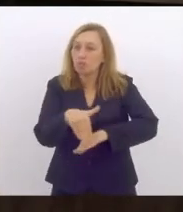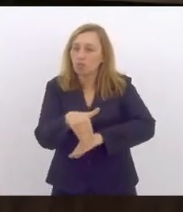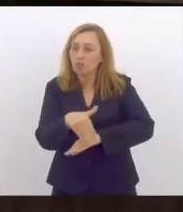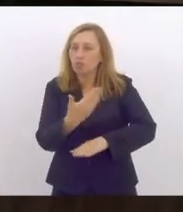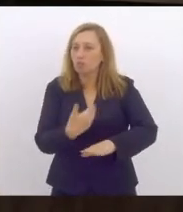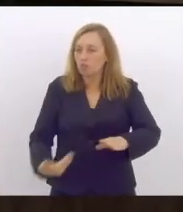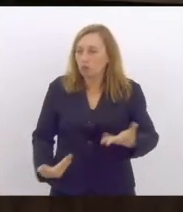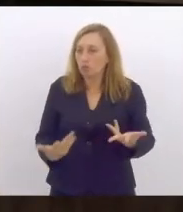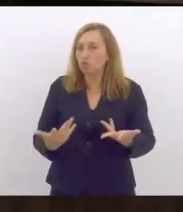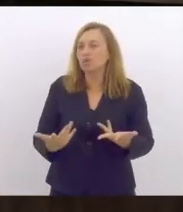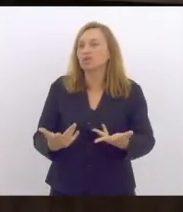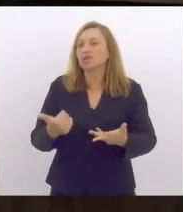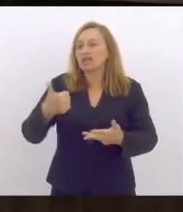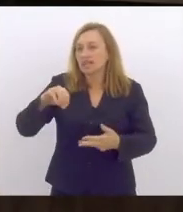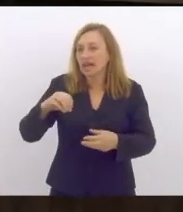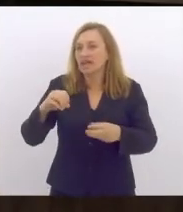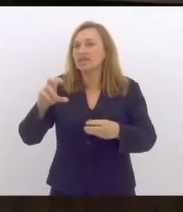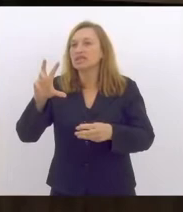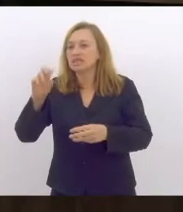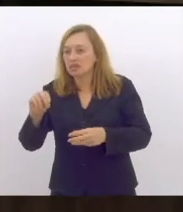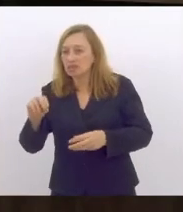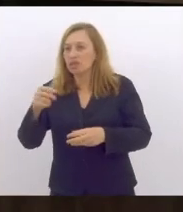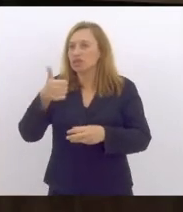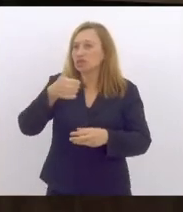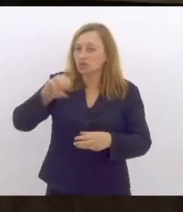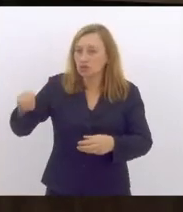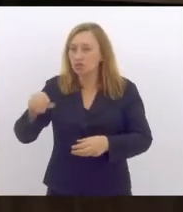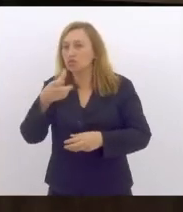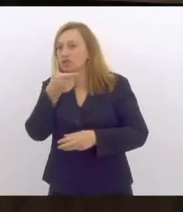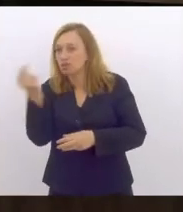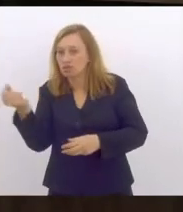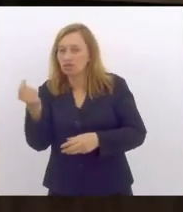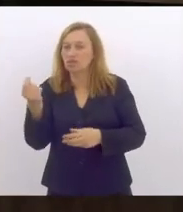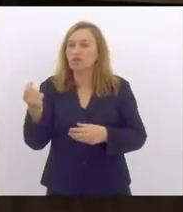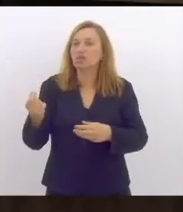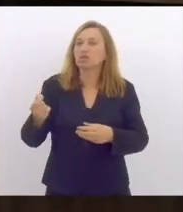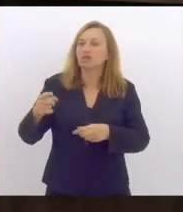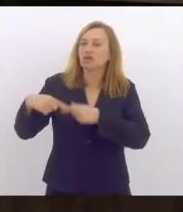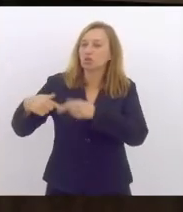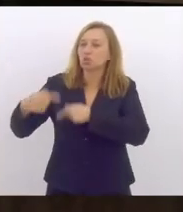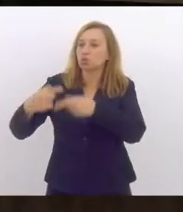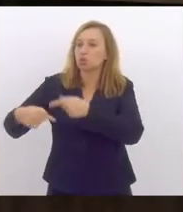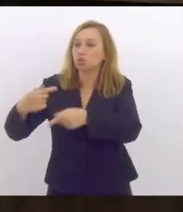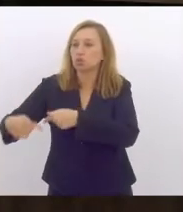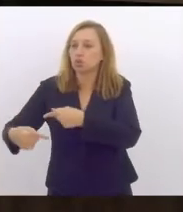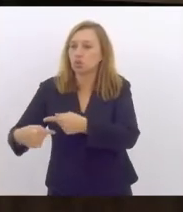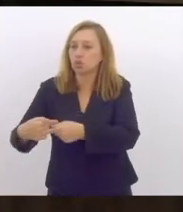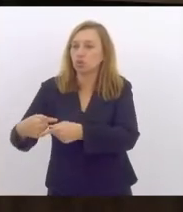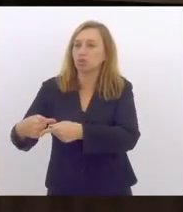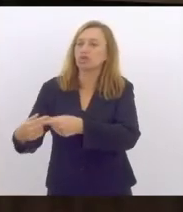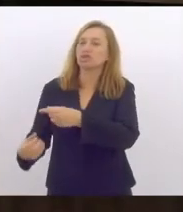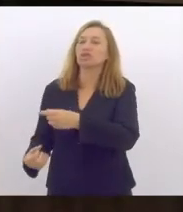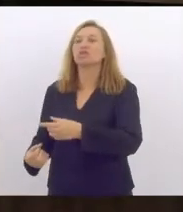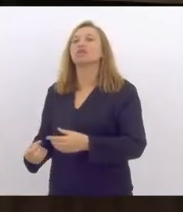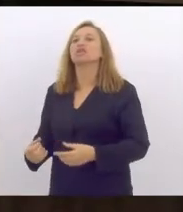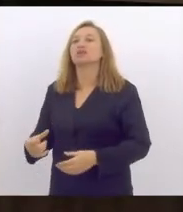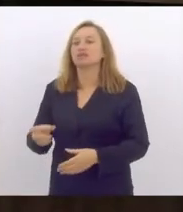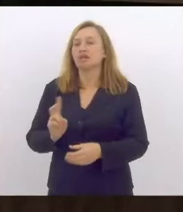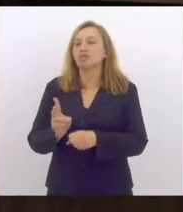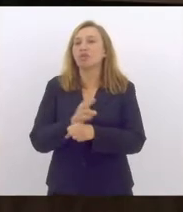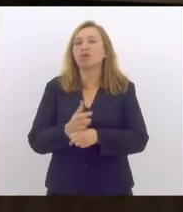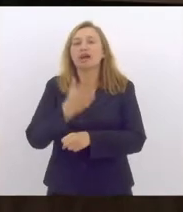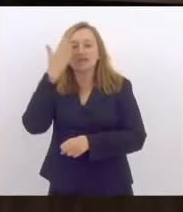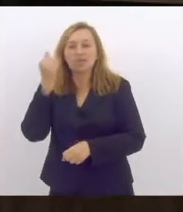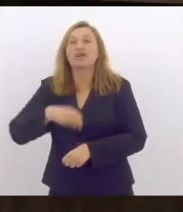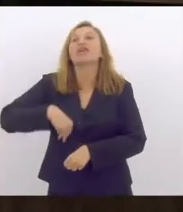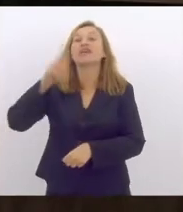passar 10 anos, 50 anos, 100 anos, 200 anos, as gerações que passarem ali na frente vai procurar saber